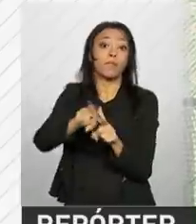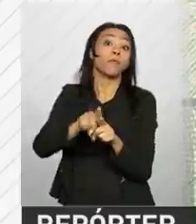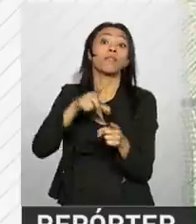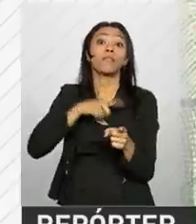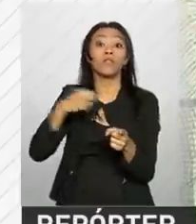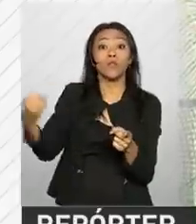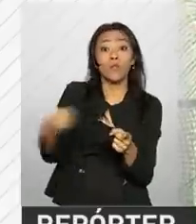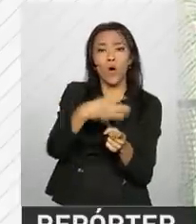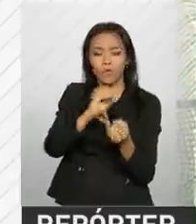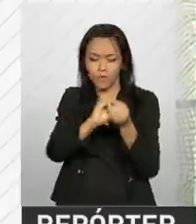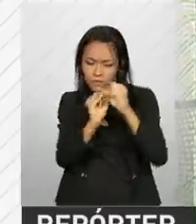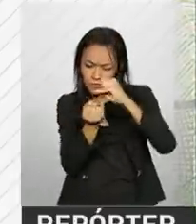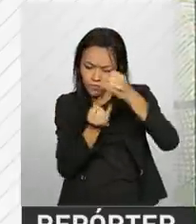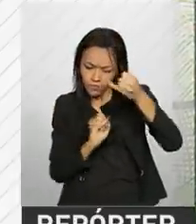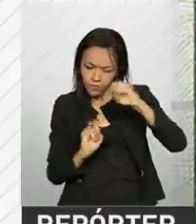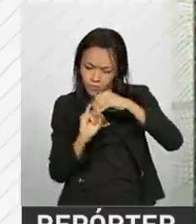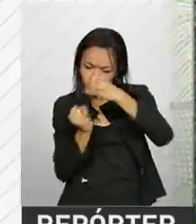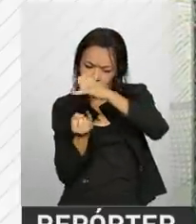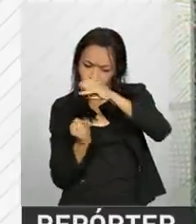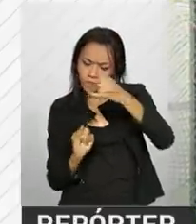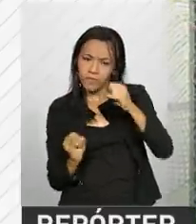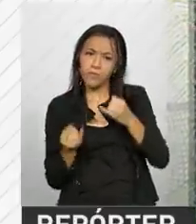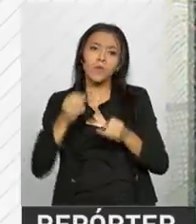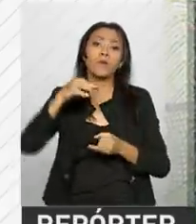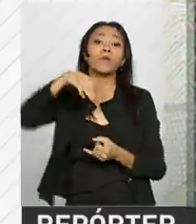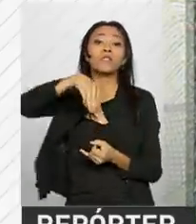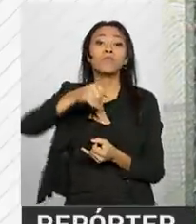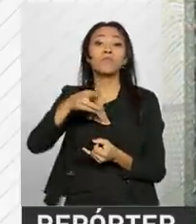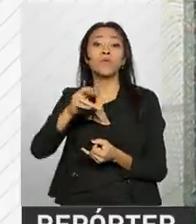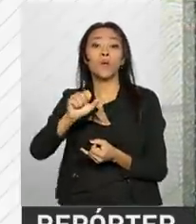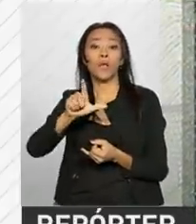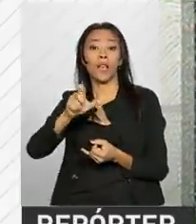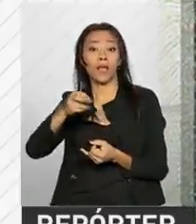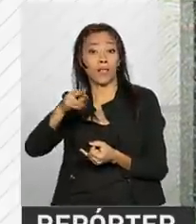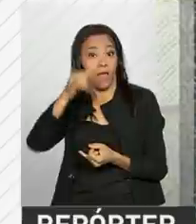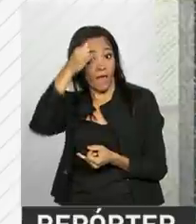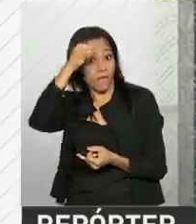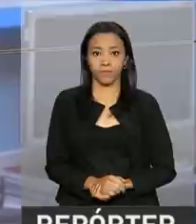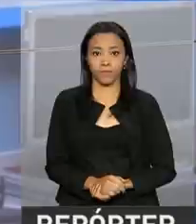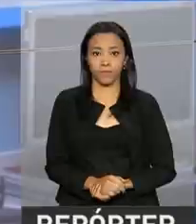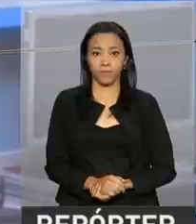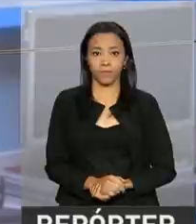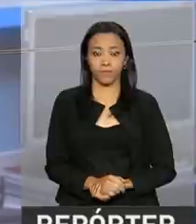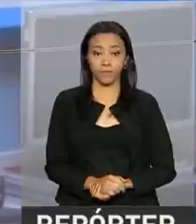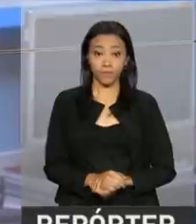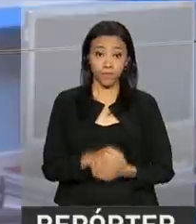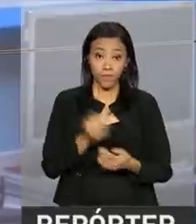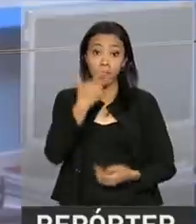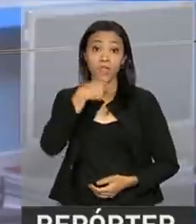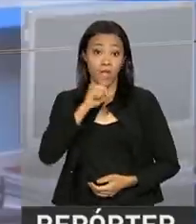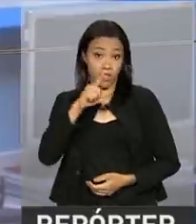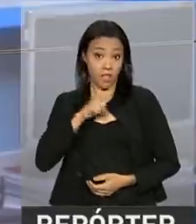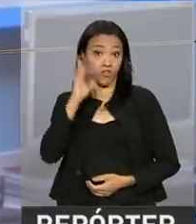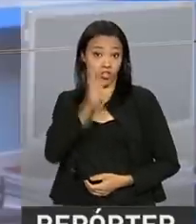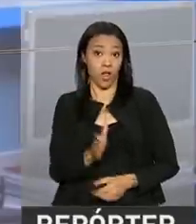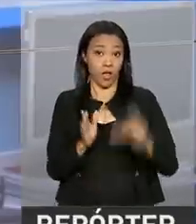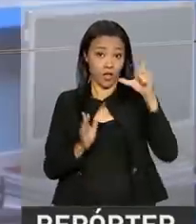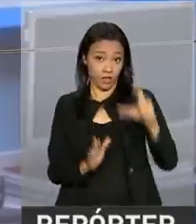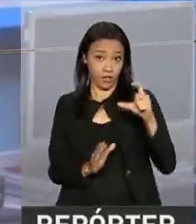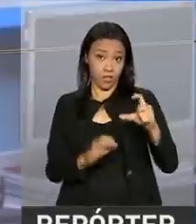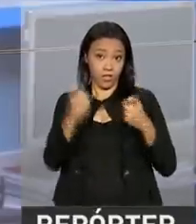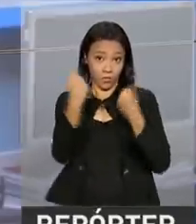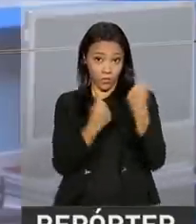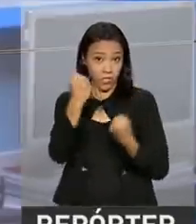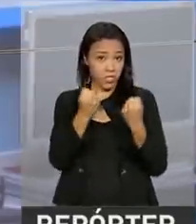novos fios de microletras, que também servem para dificultar falsificações. E quem tem a CNH dentro da validade